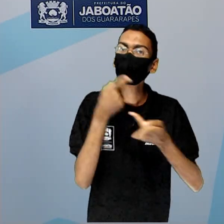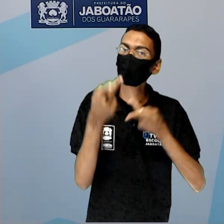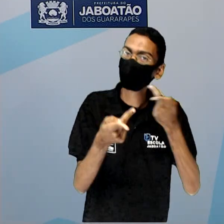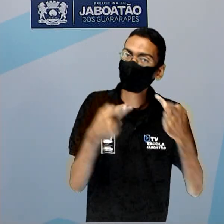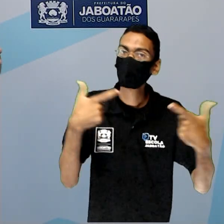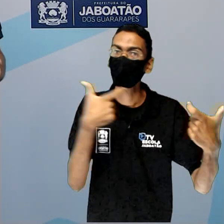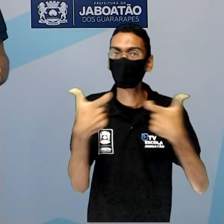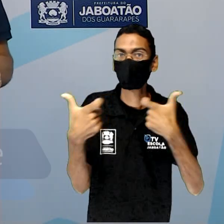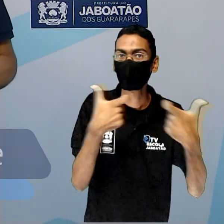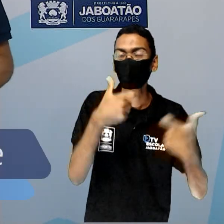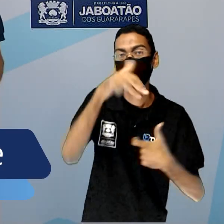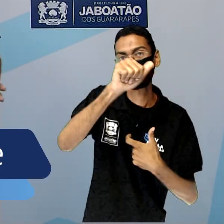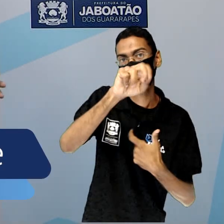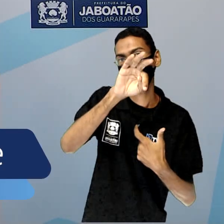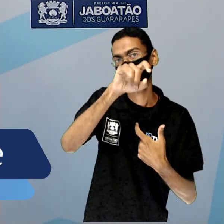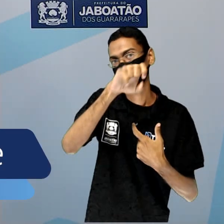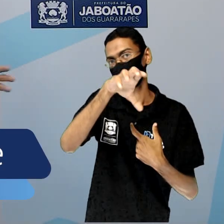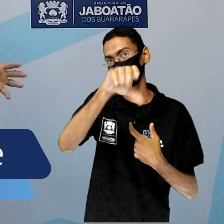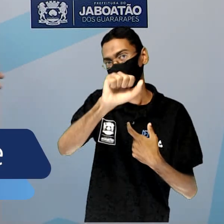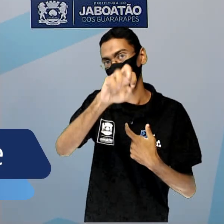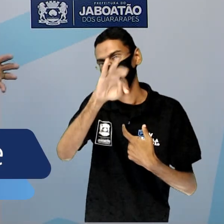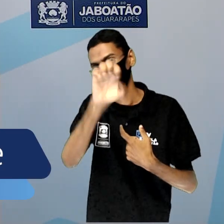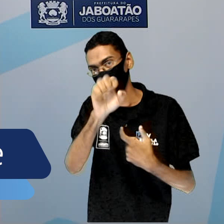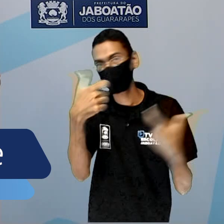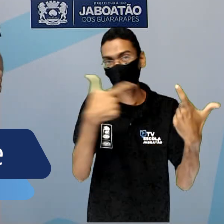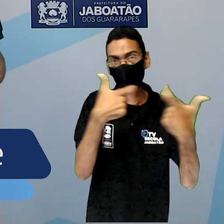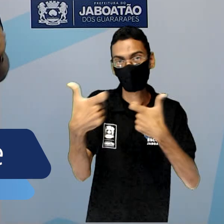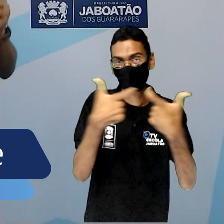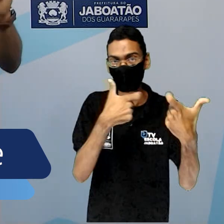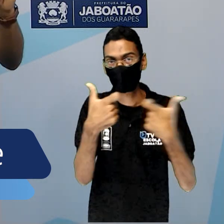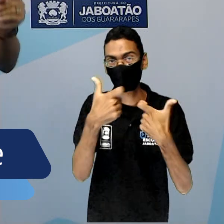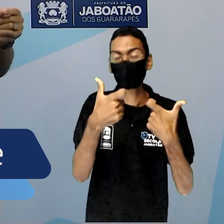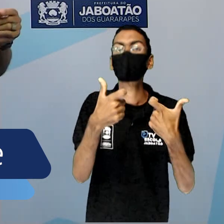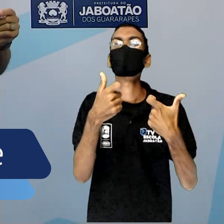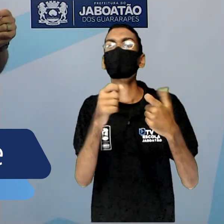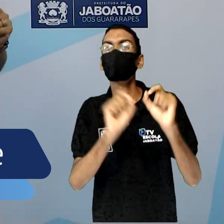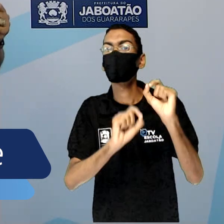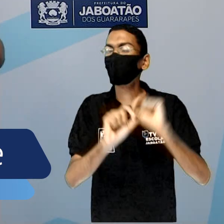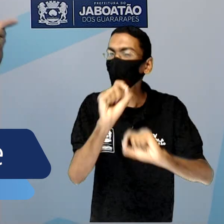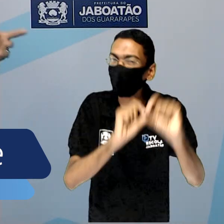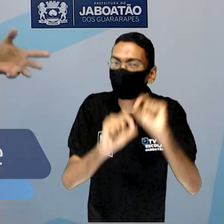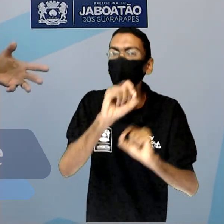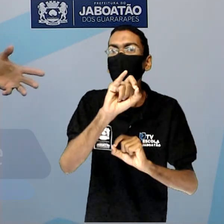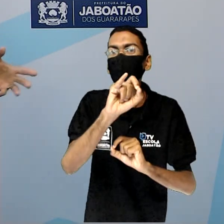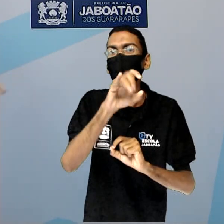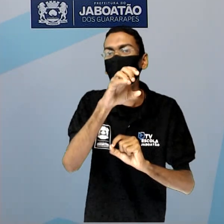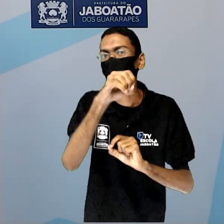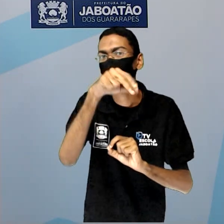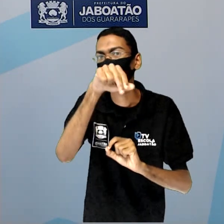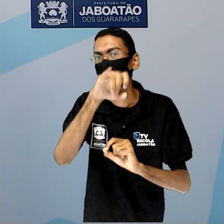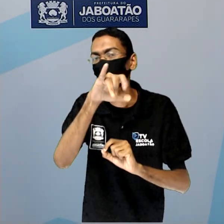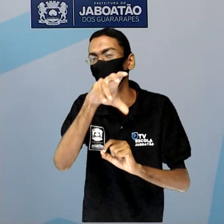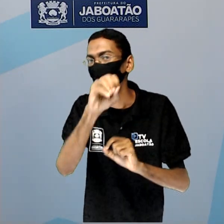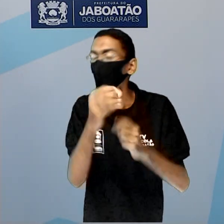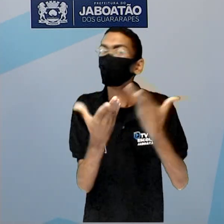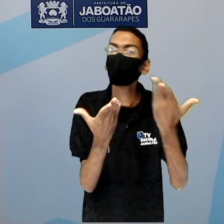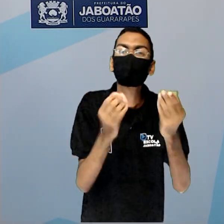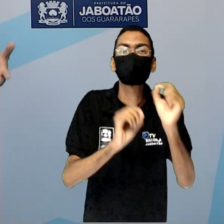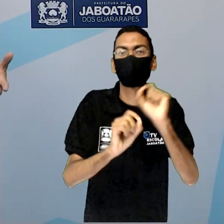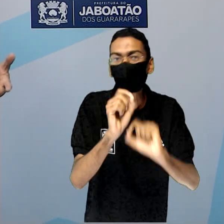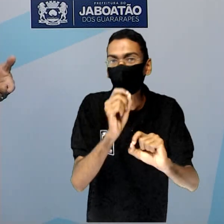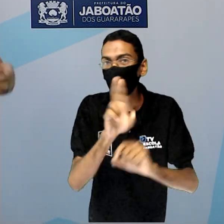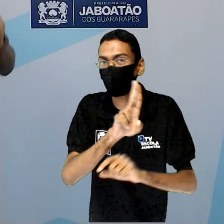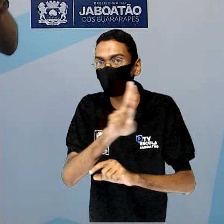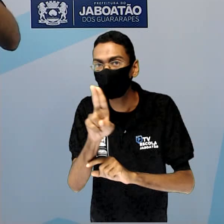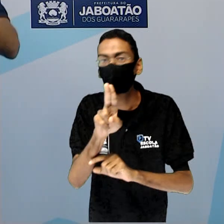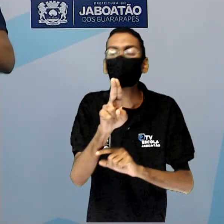tá? Olha só, essa guerra ela é icônica porque tem um nome que não é muito convencional a gente usar,